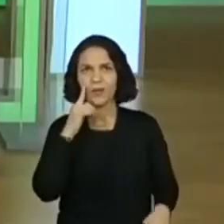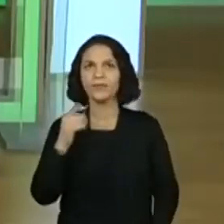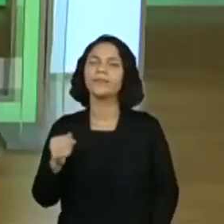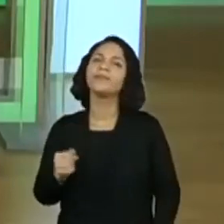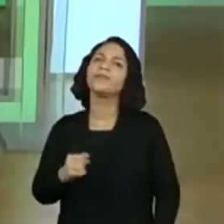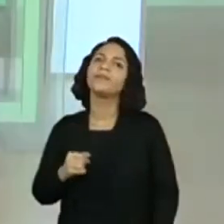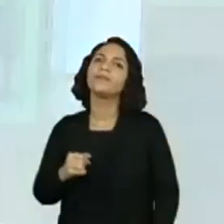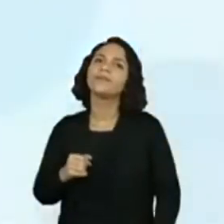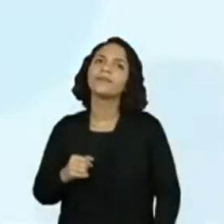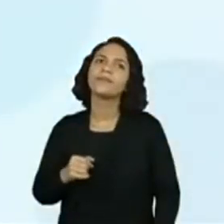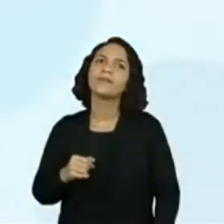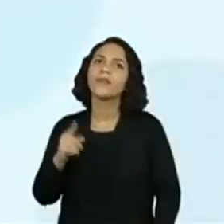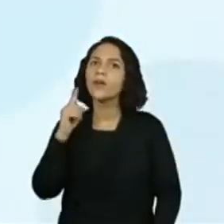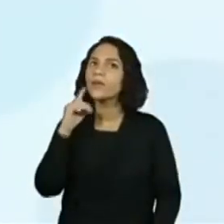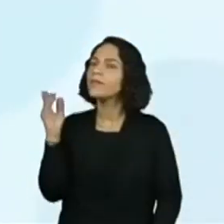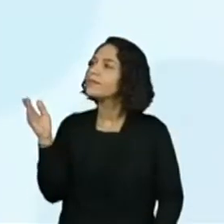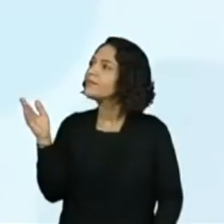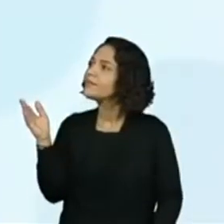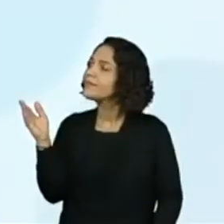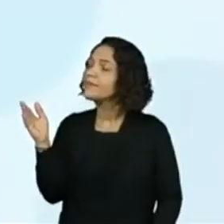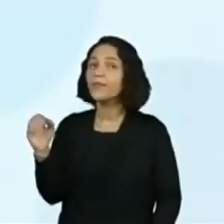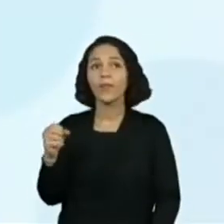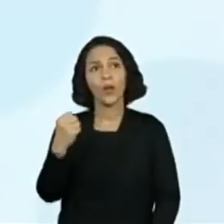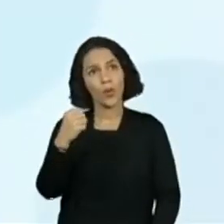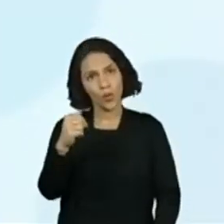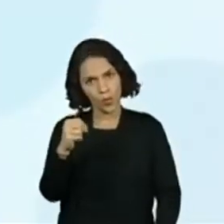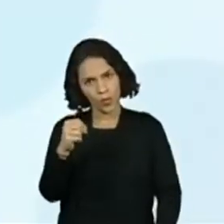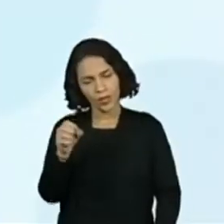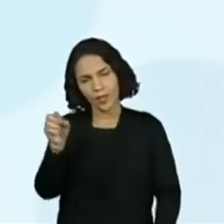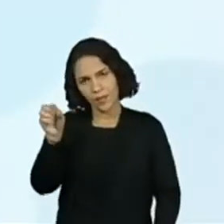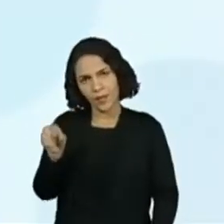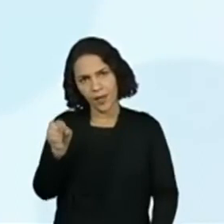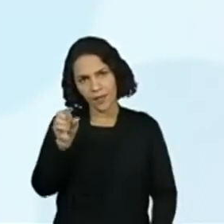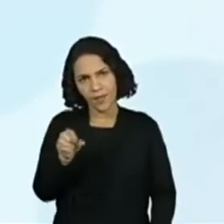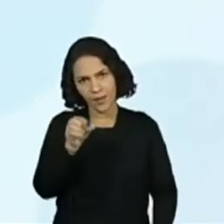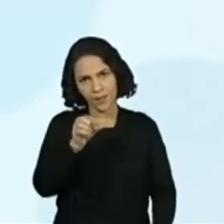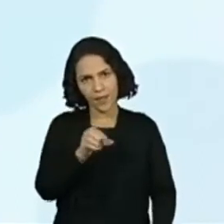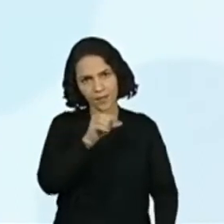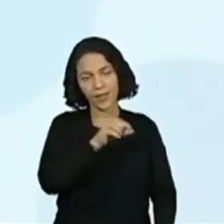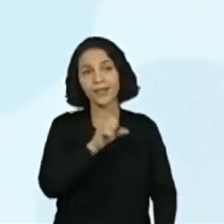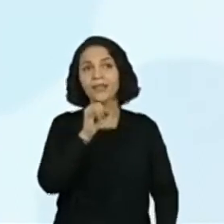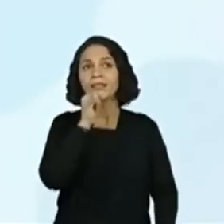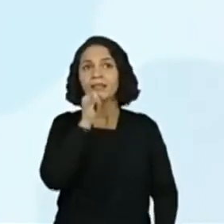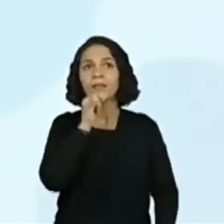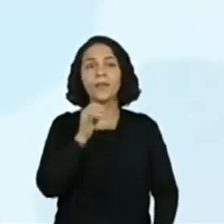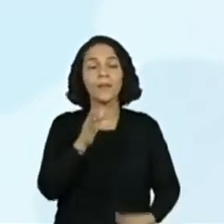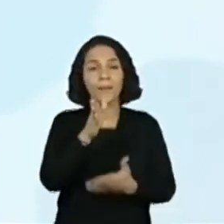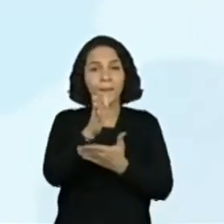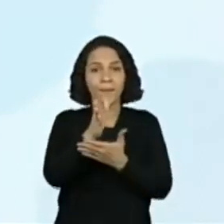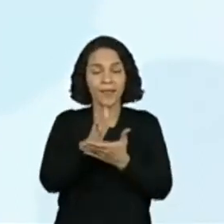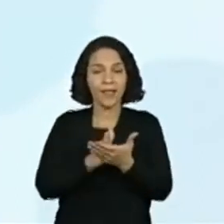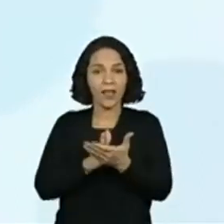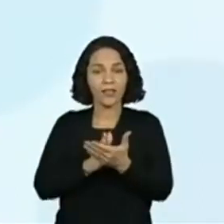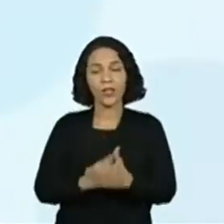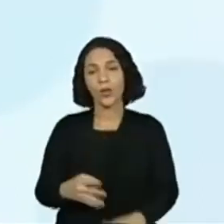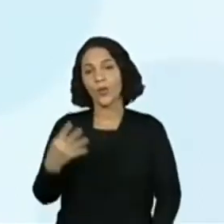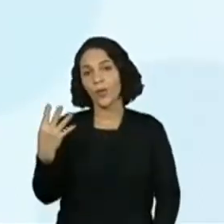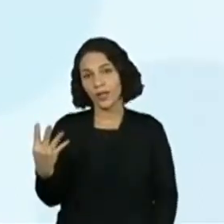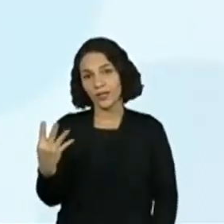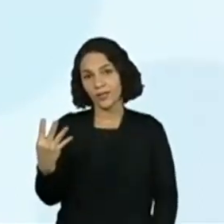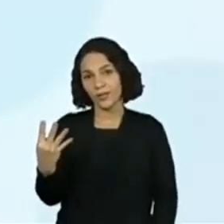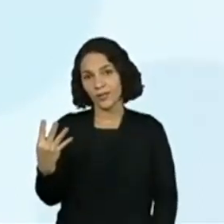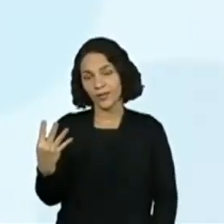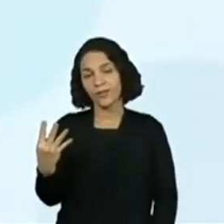cheia observar, temos 8 fileiras, não é mesmo? Se pensarmos na metade dessas fileiras, serão 4. E